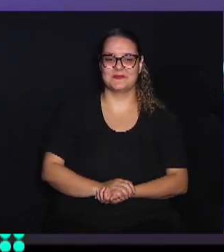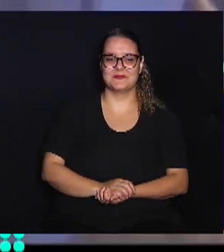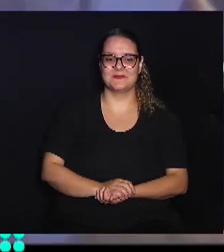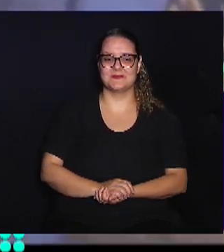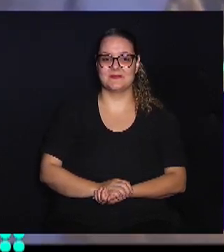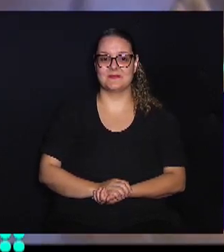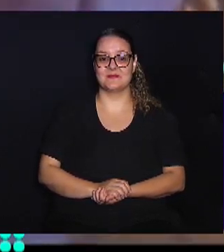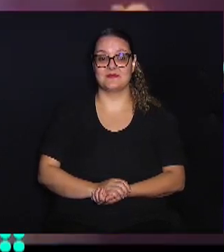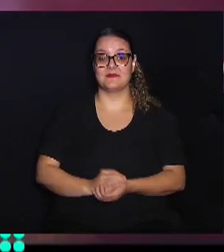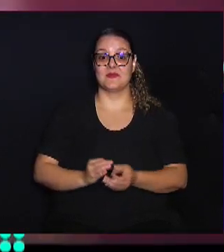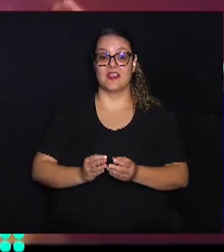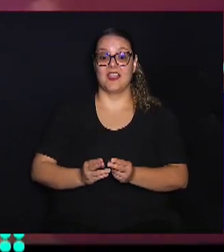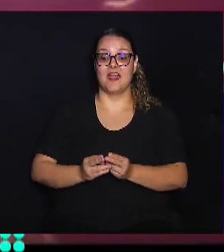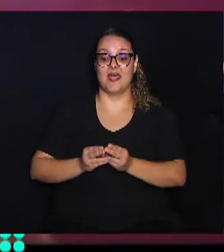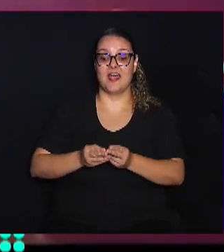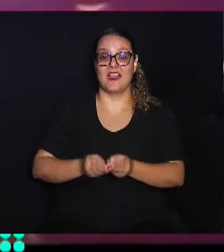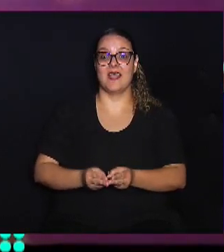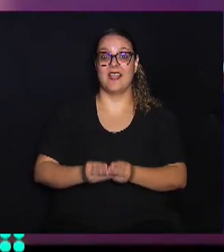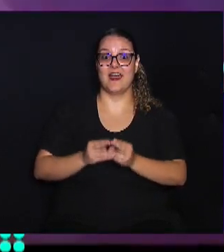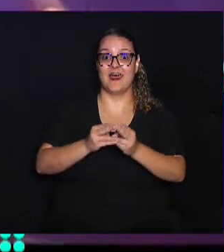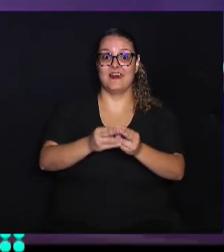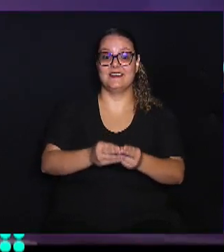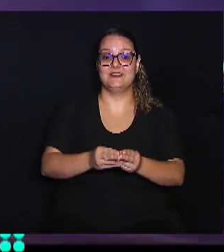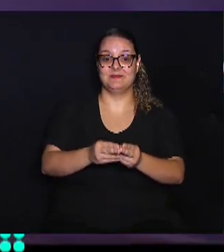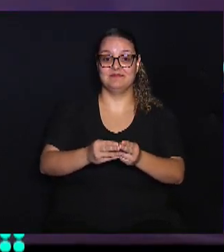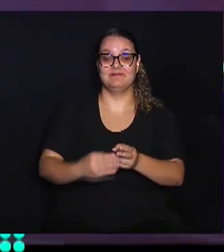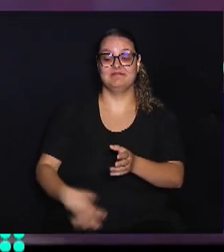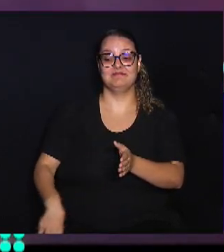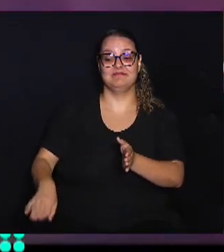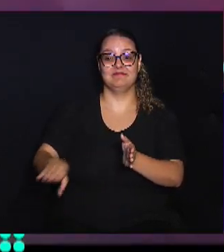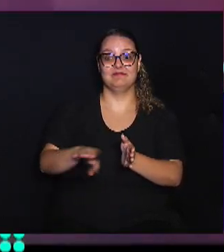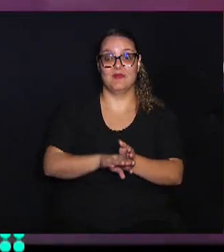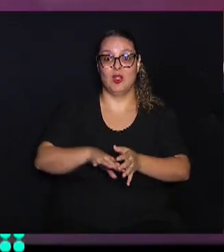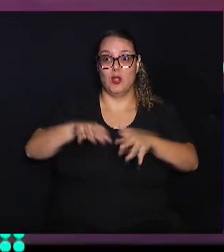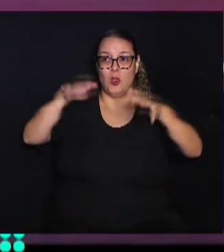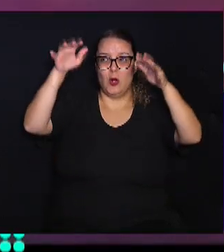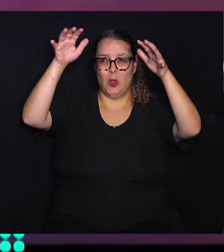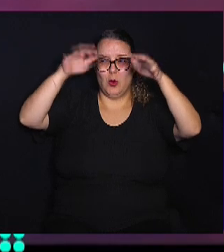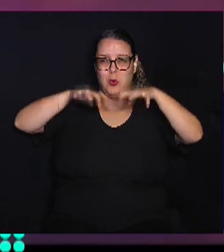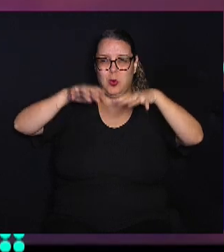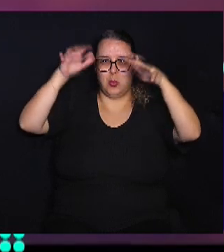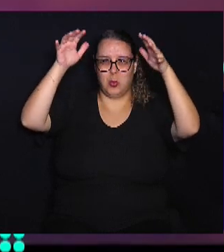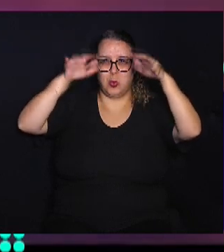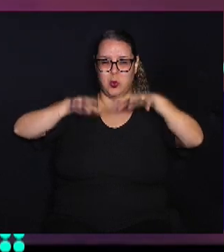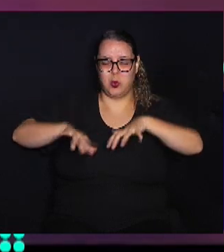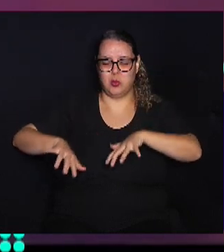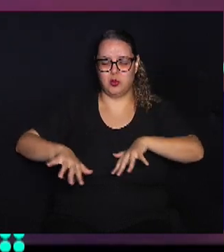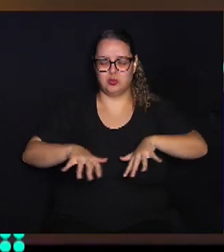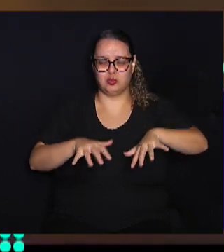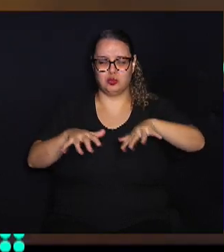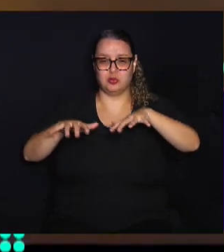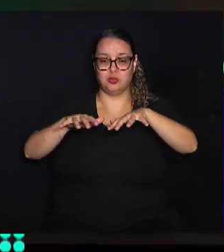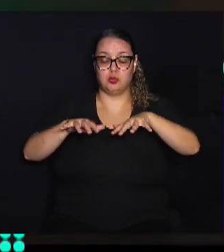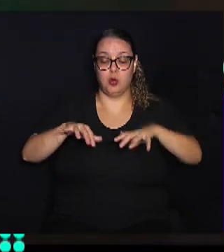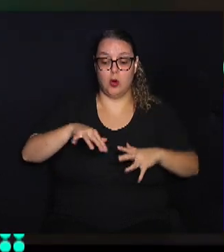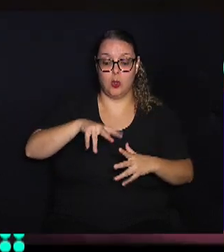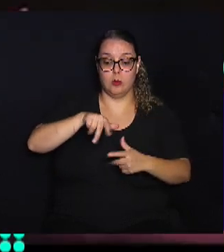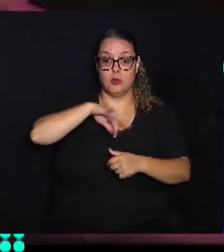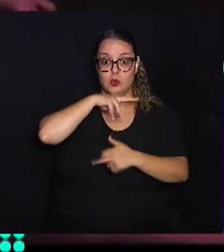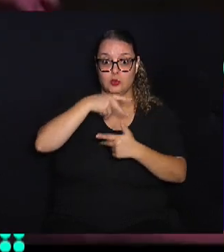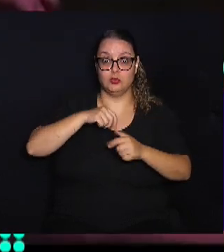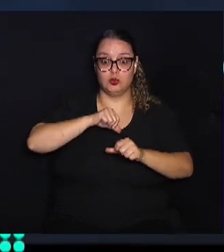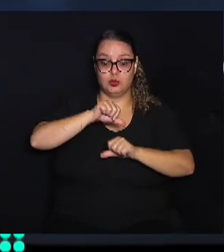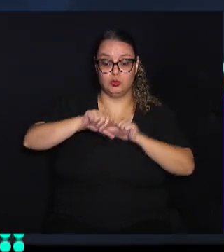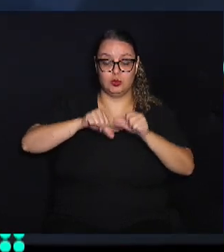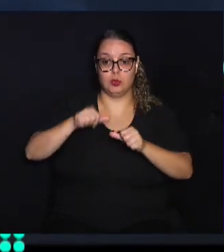Arca de Noé. Com a proximidade de um grande dilúvio, o mundo animal vive uma revolução para garantir